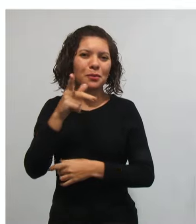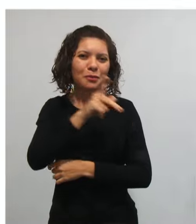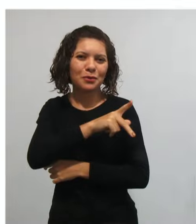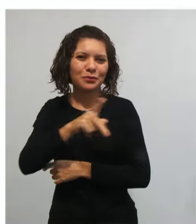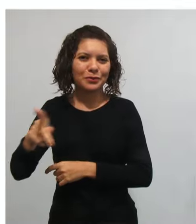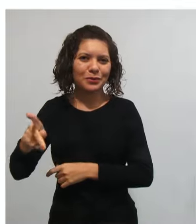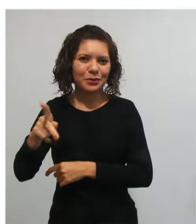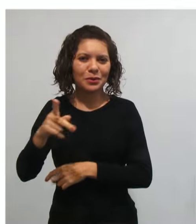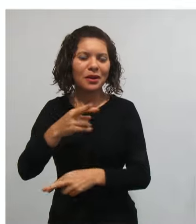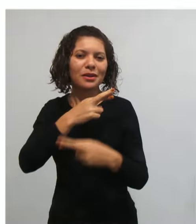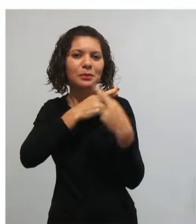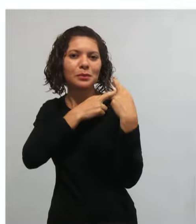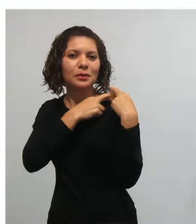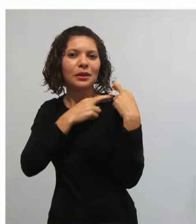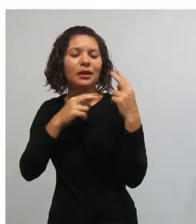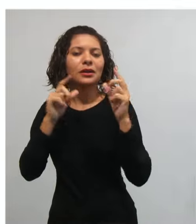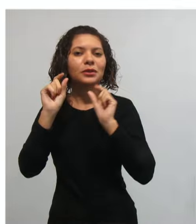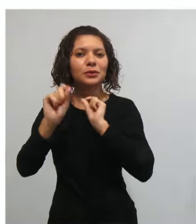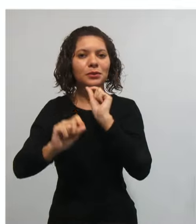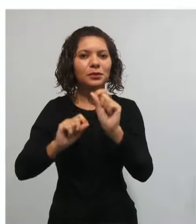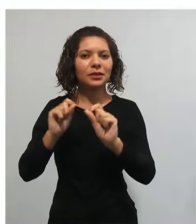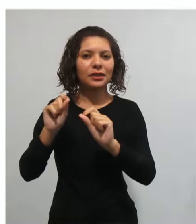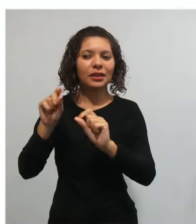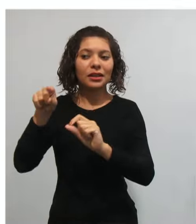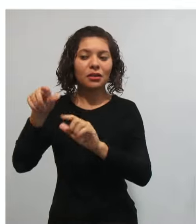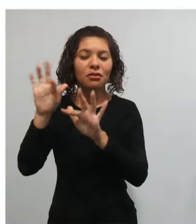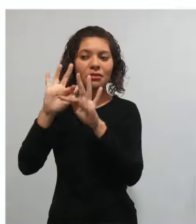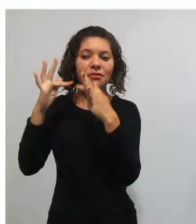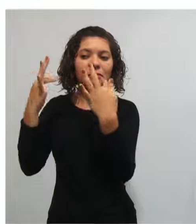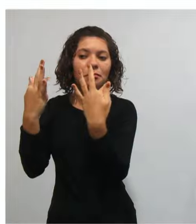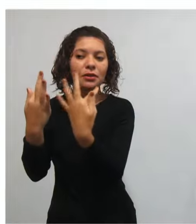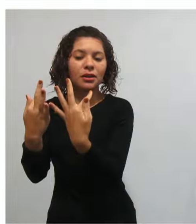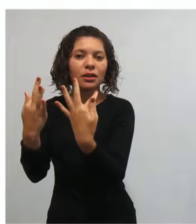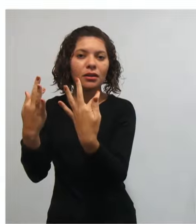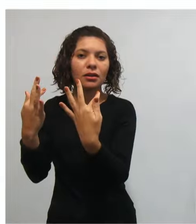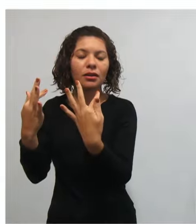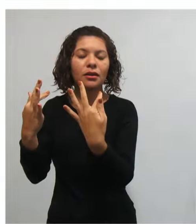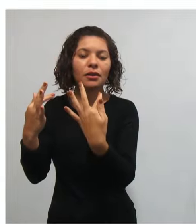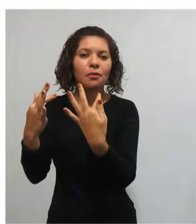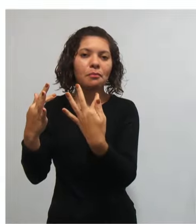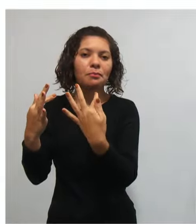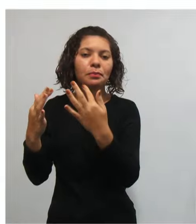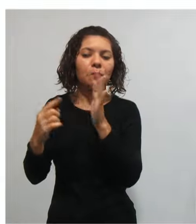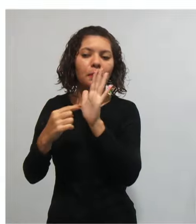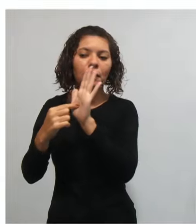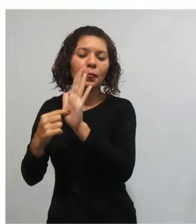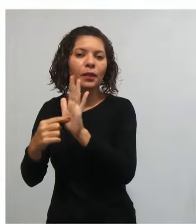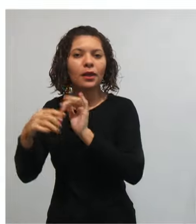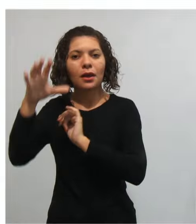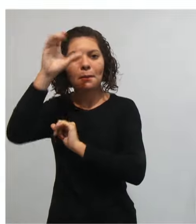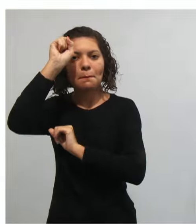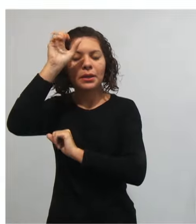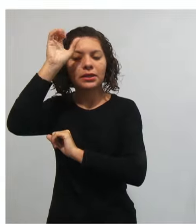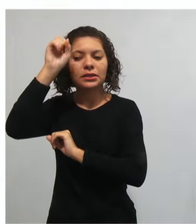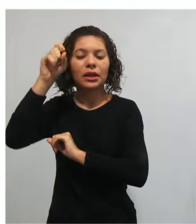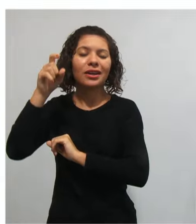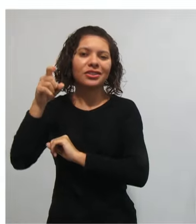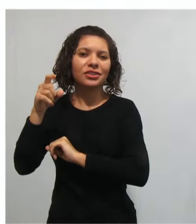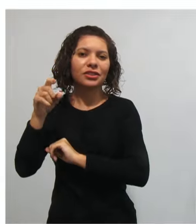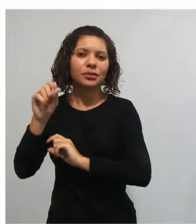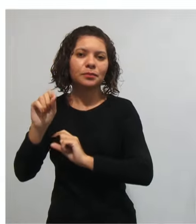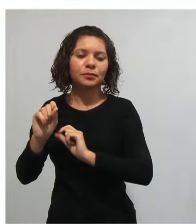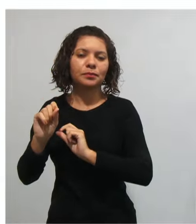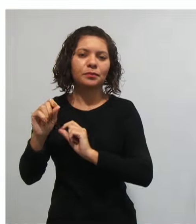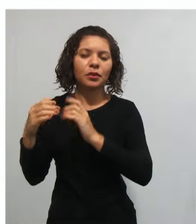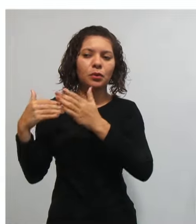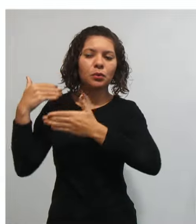a o professor ele seja capaz de fornecer para a família Quais foram as aprendizagens que essa